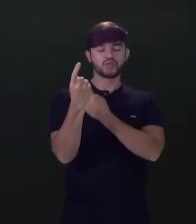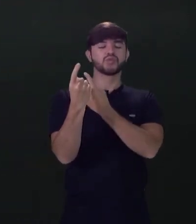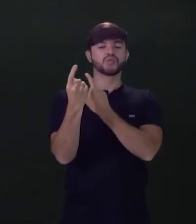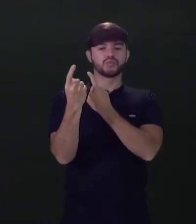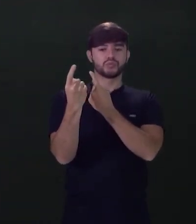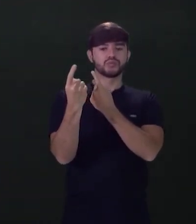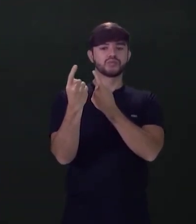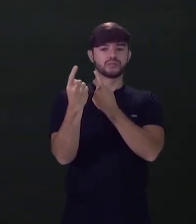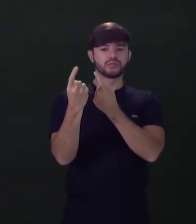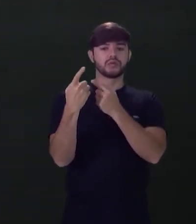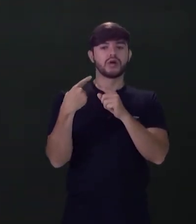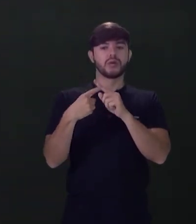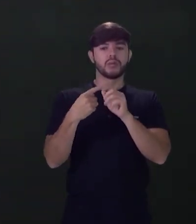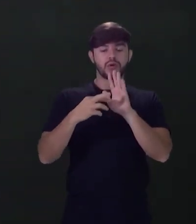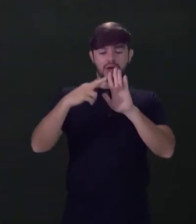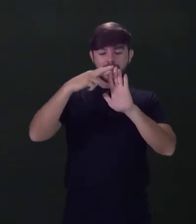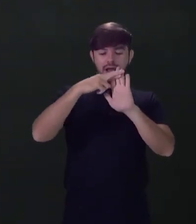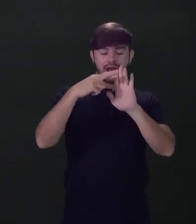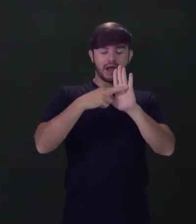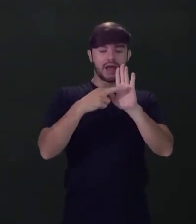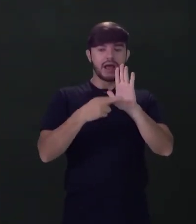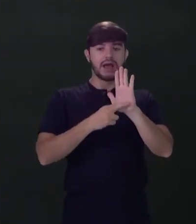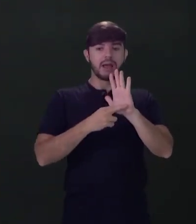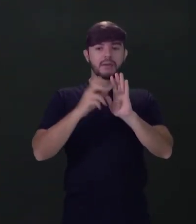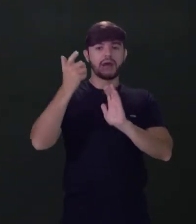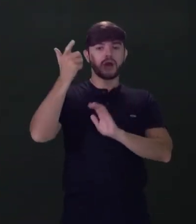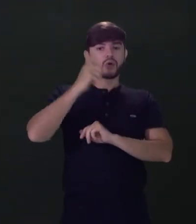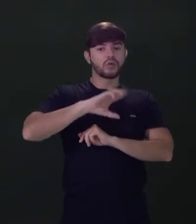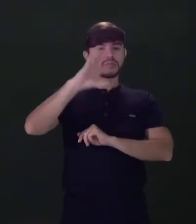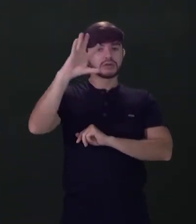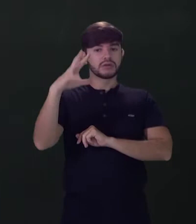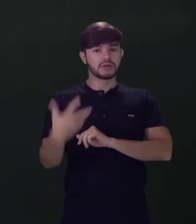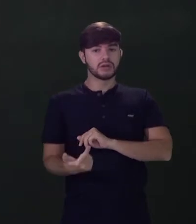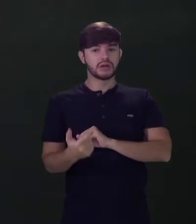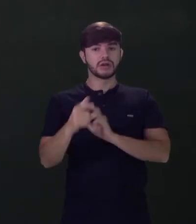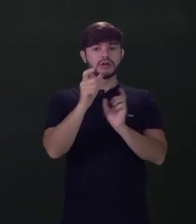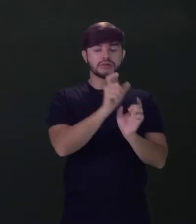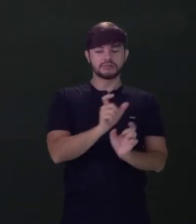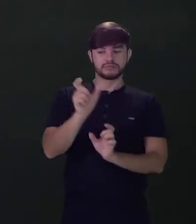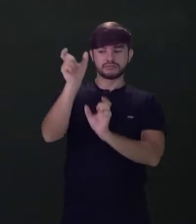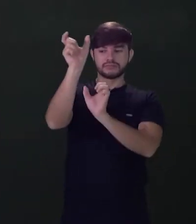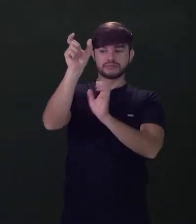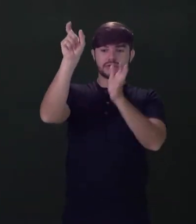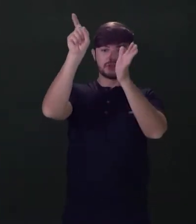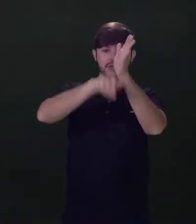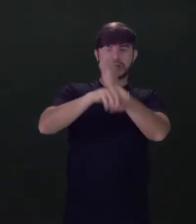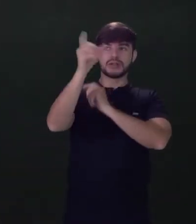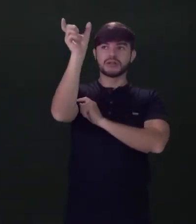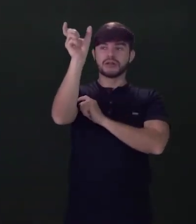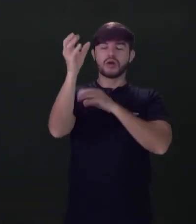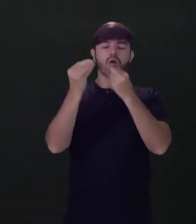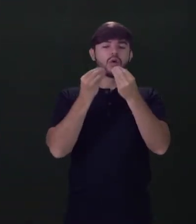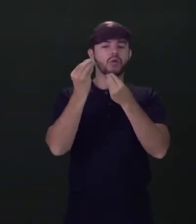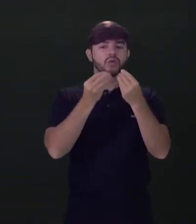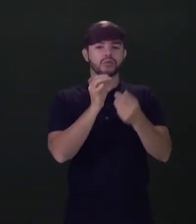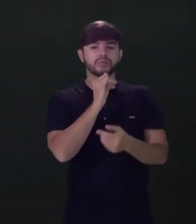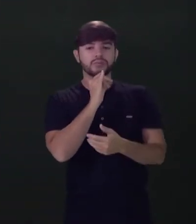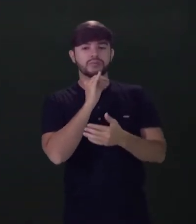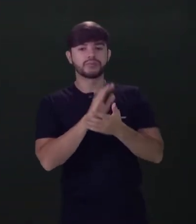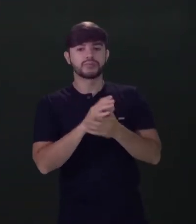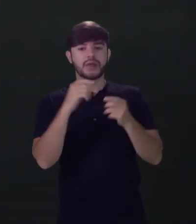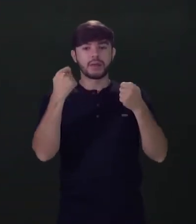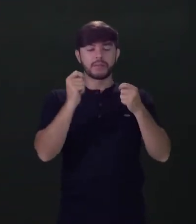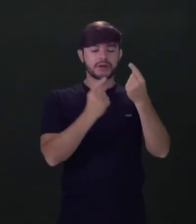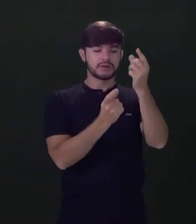denominador. Porque a regra para resolvermos potências com expoente negativo é a seguinte, você tem